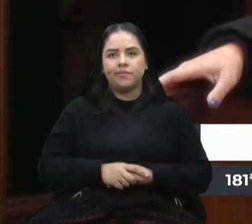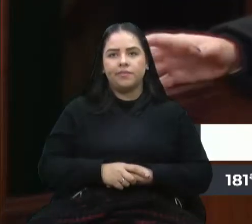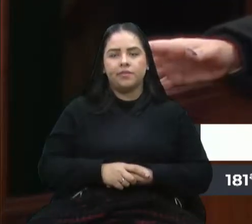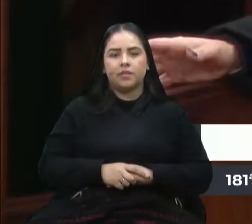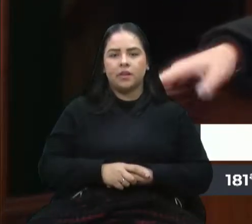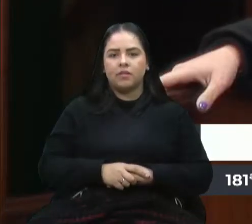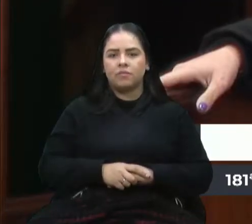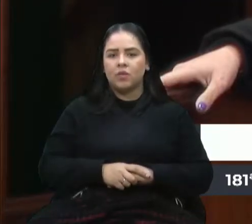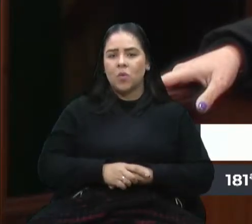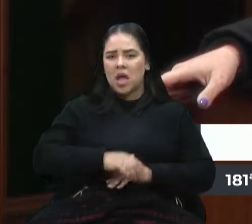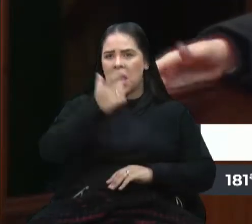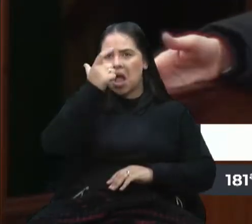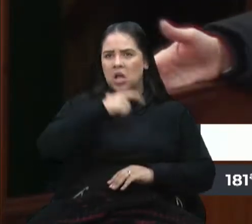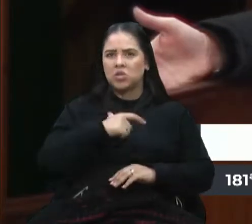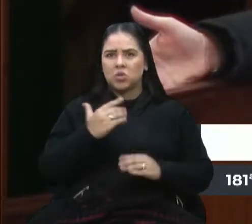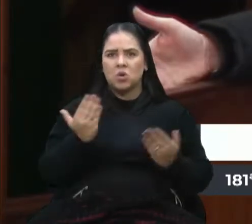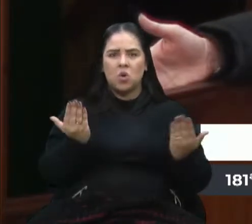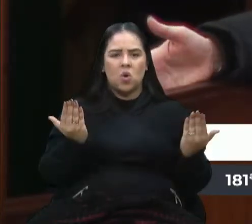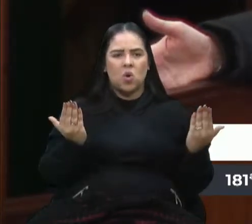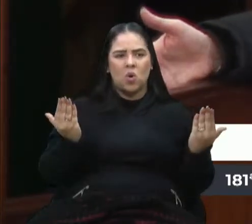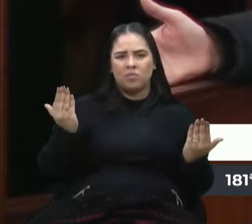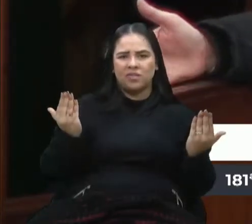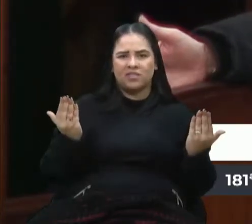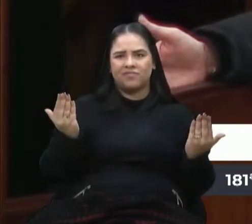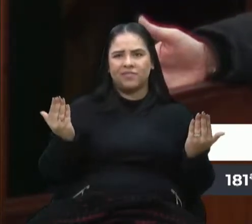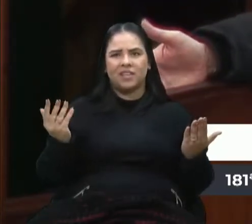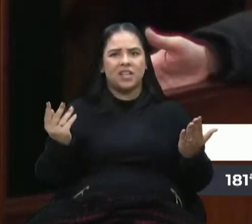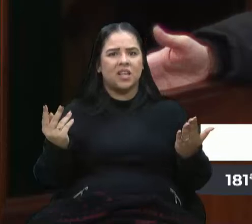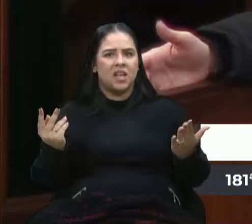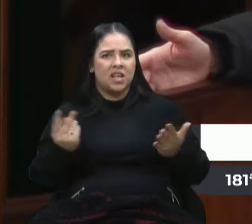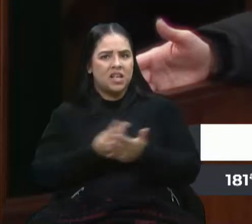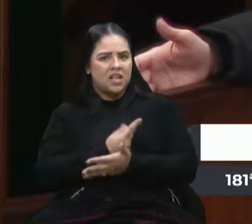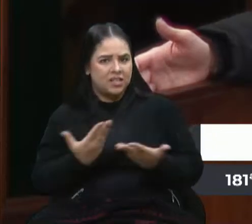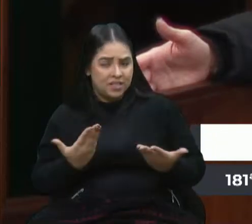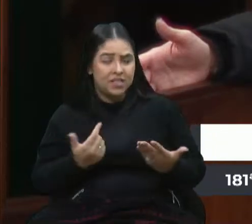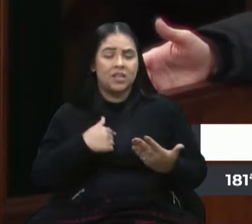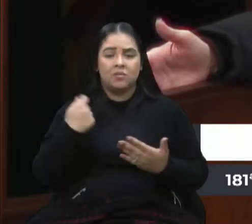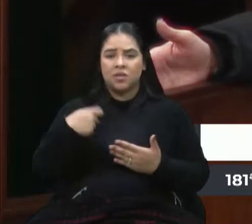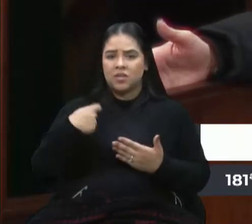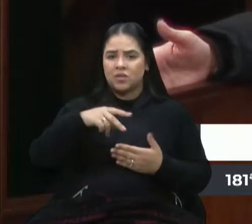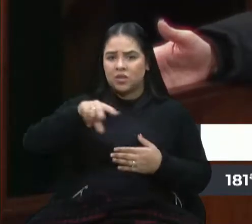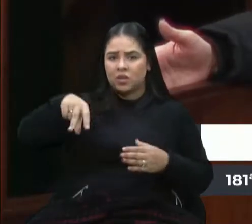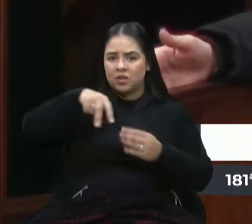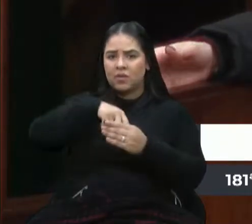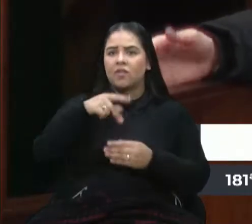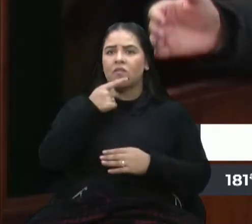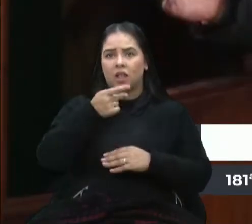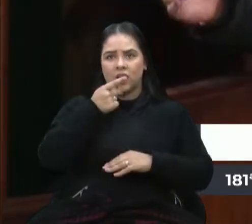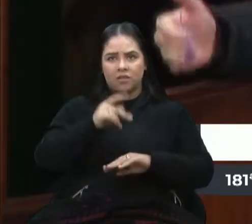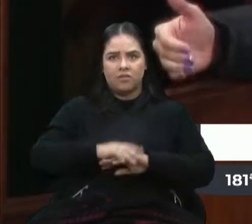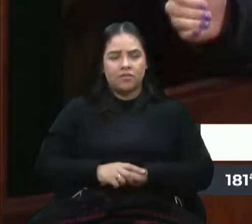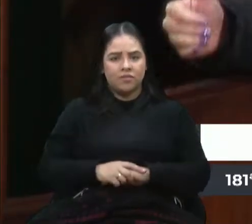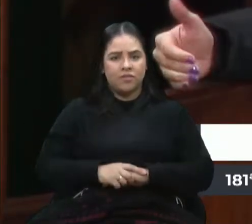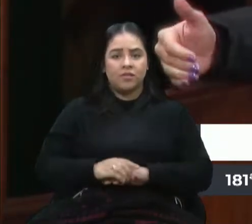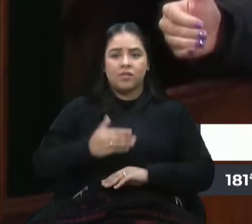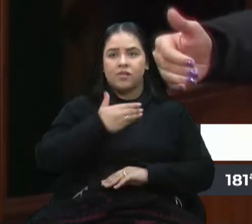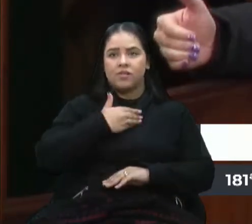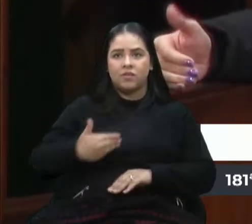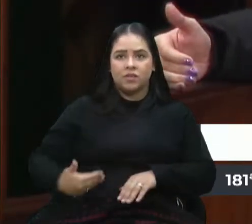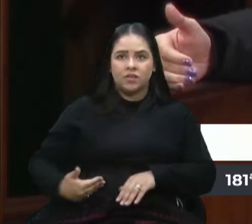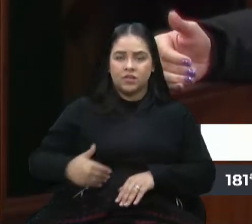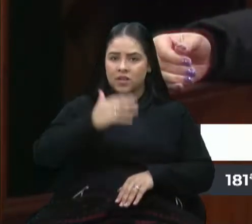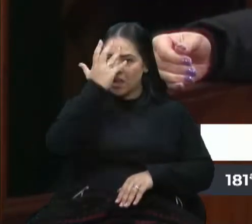a comparação assim, ela é muito improdutiva e muito injusta. E por isso que eu preciso subir nessa tribuna e dizer: governo Adiló